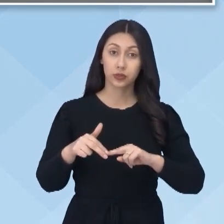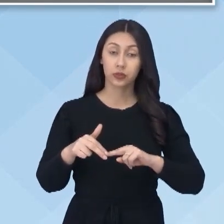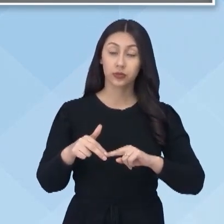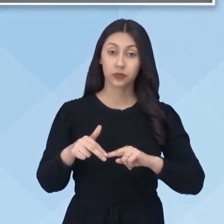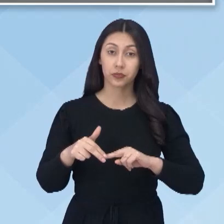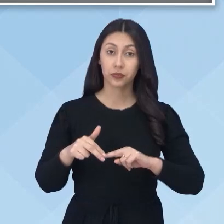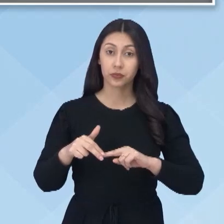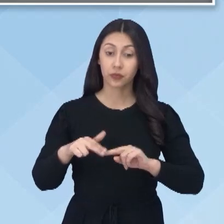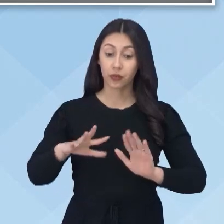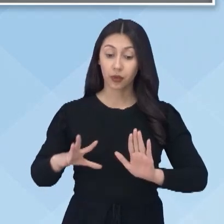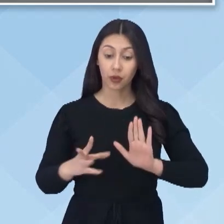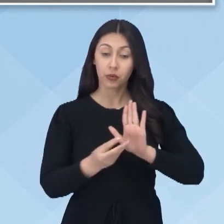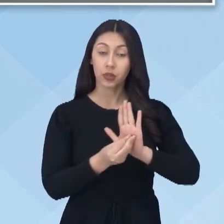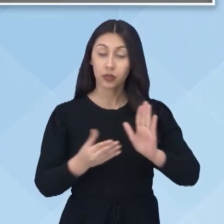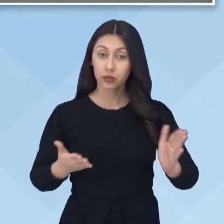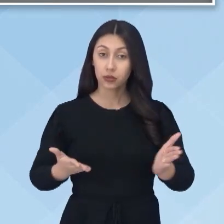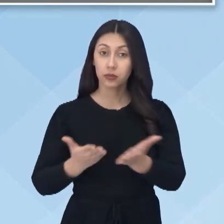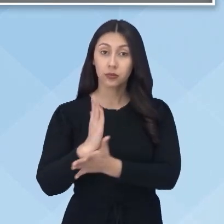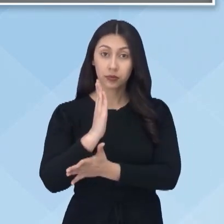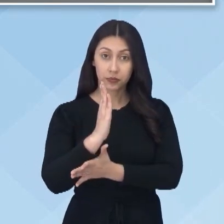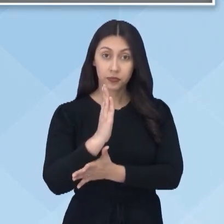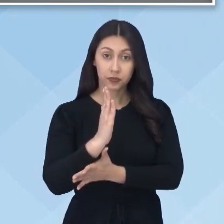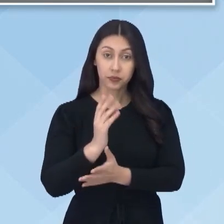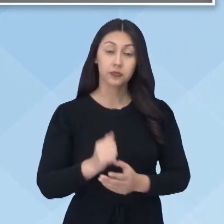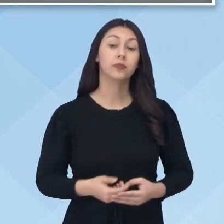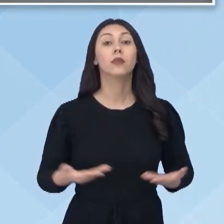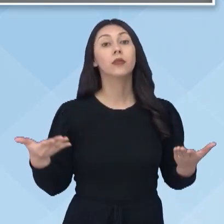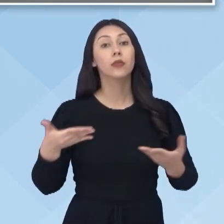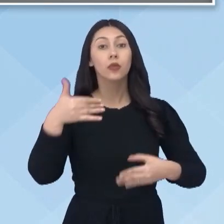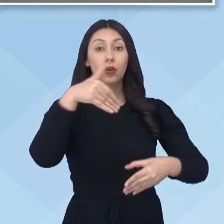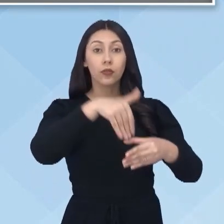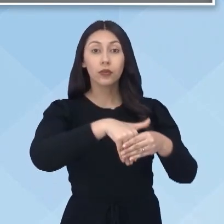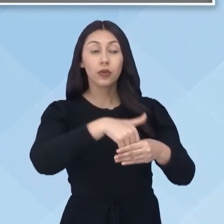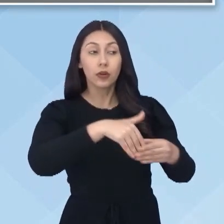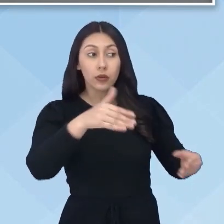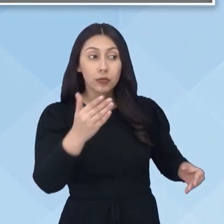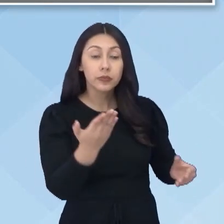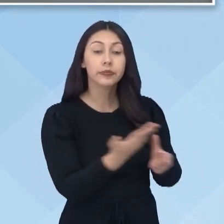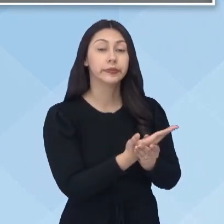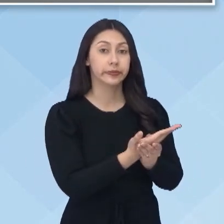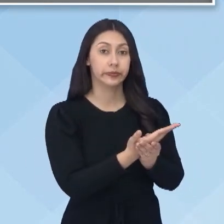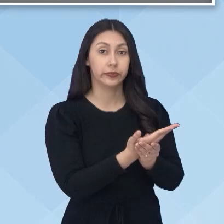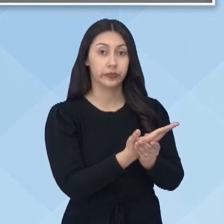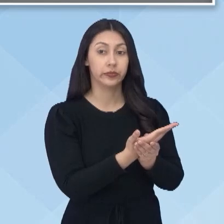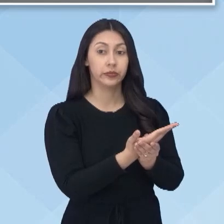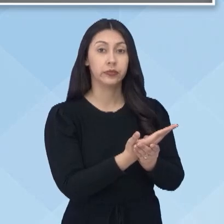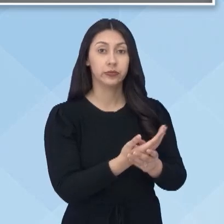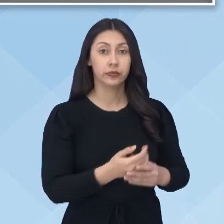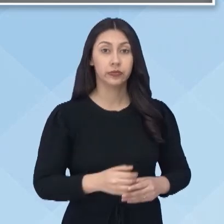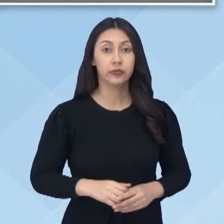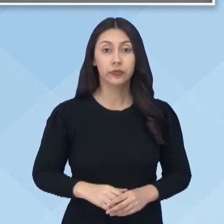votos contrários, a emenda está aprovada. Votaremos agora o processo.